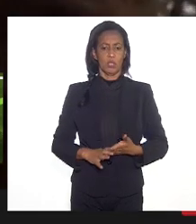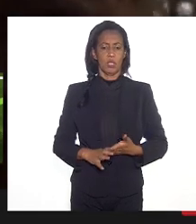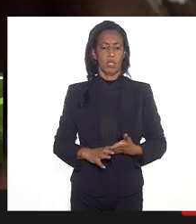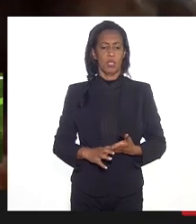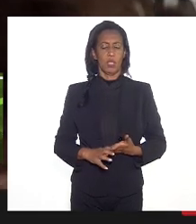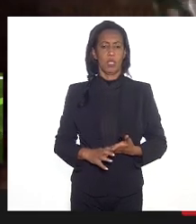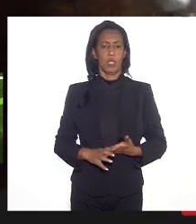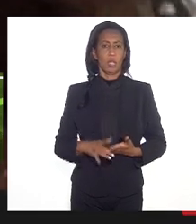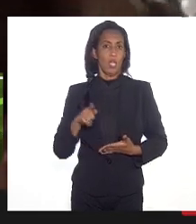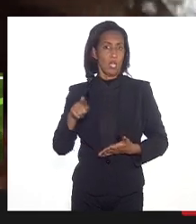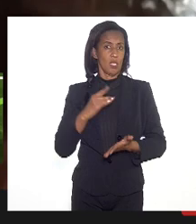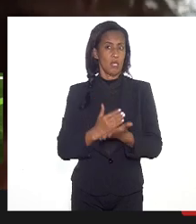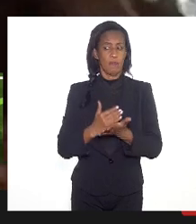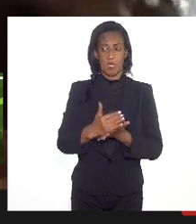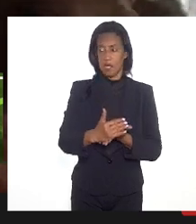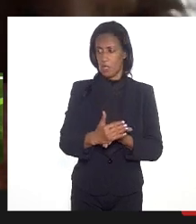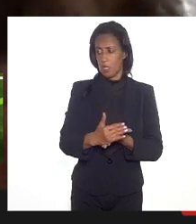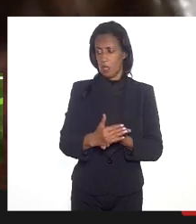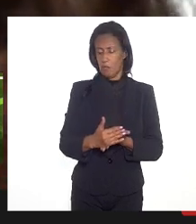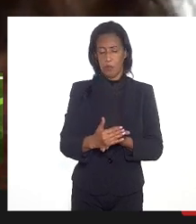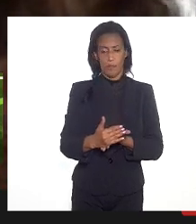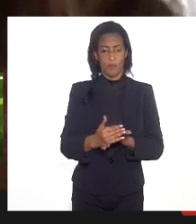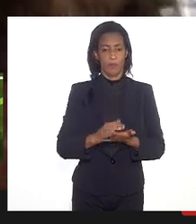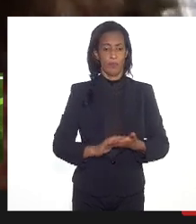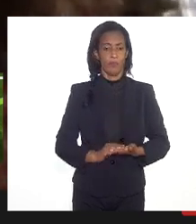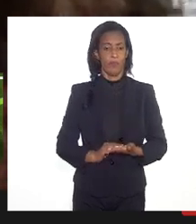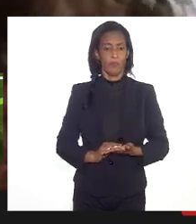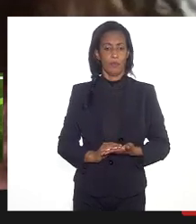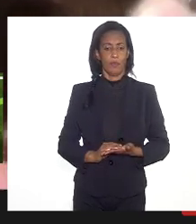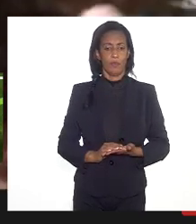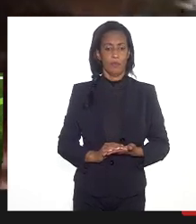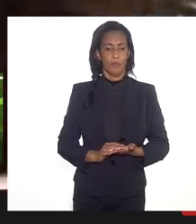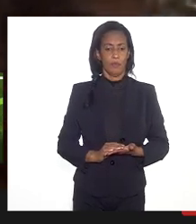que esse princípio, né, de que